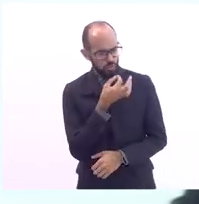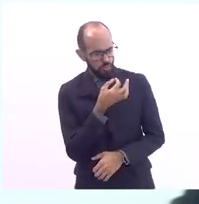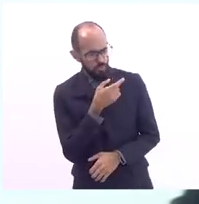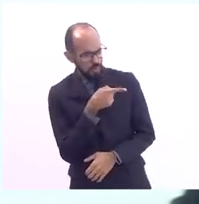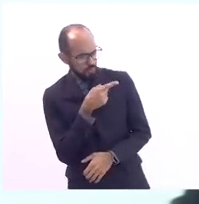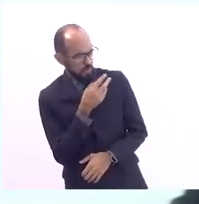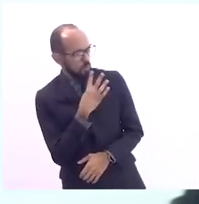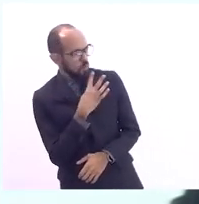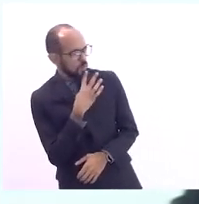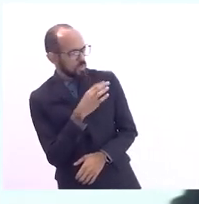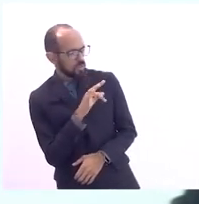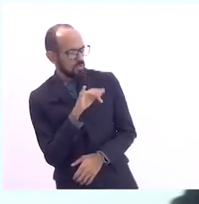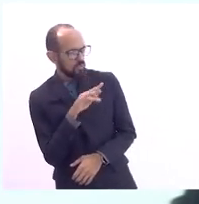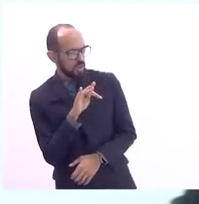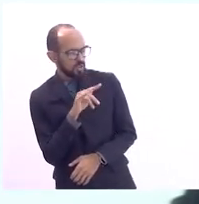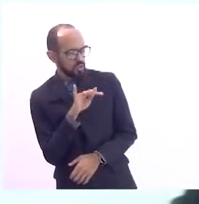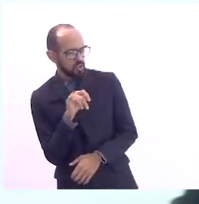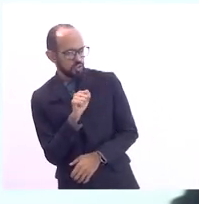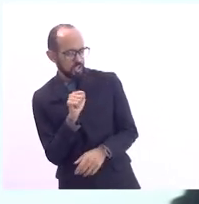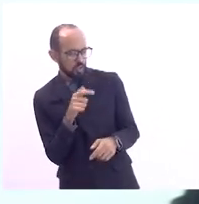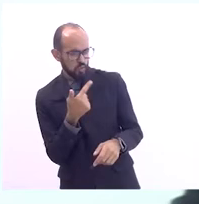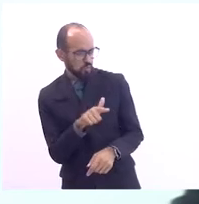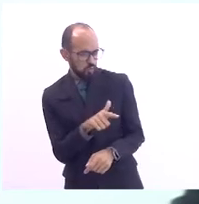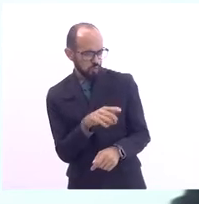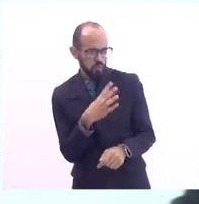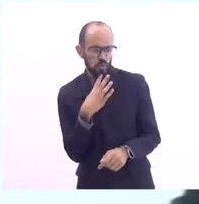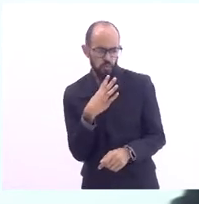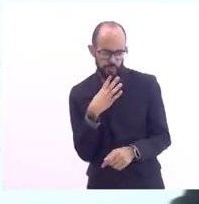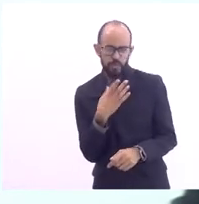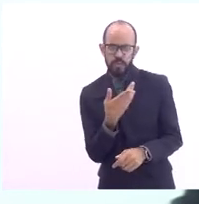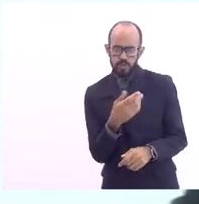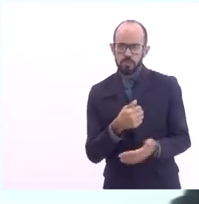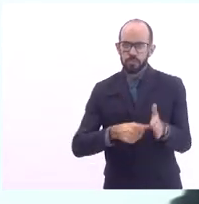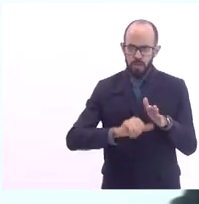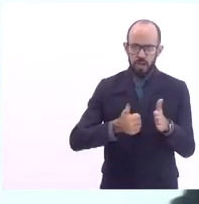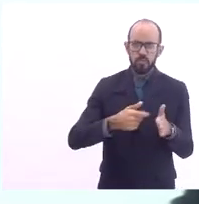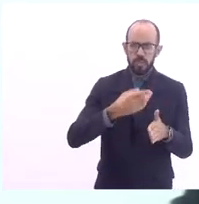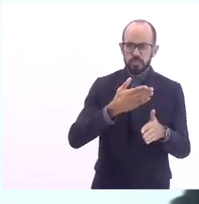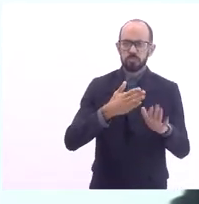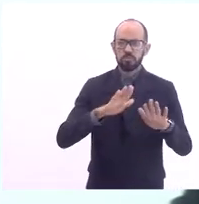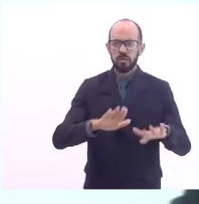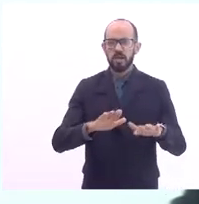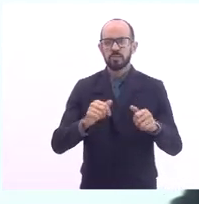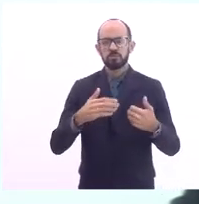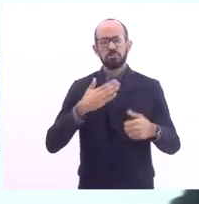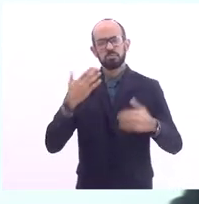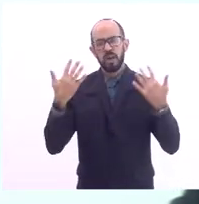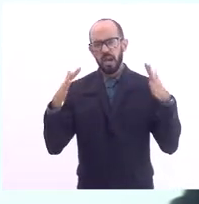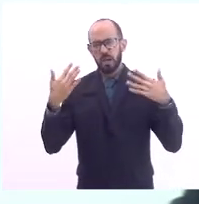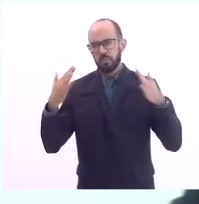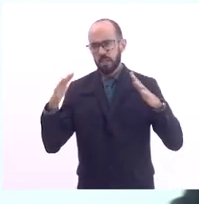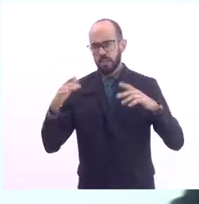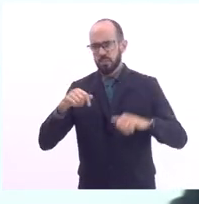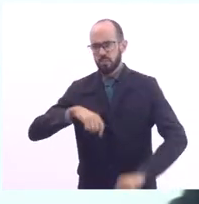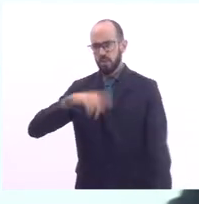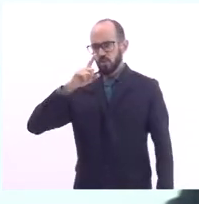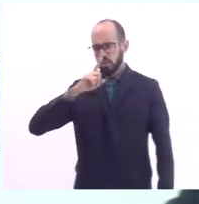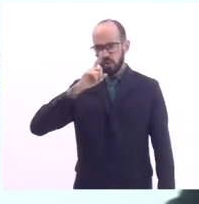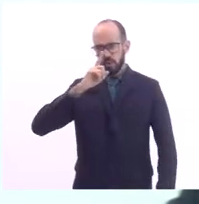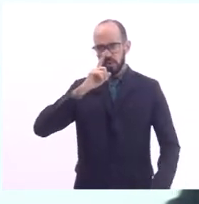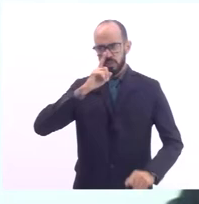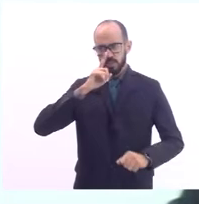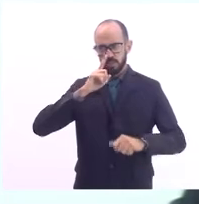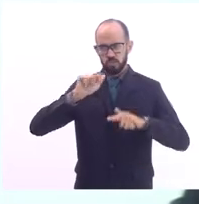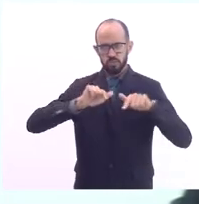a Fatinha, os demais eu estou conhecendo hoje, mas não vou perder a oportunidade de parabenizá-lo pelo risco da atividade que escolheram para a